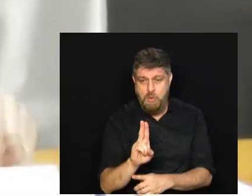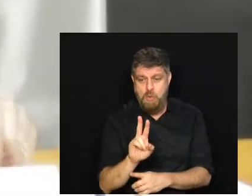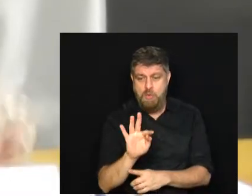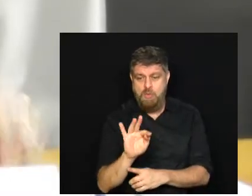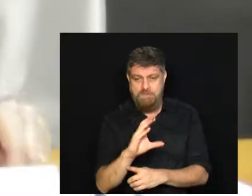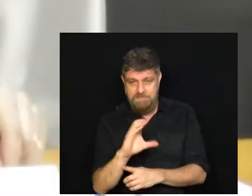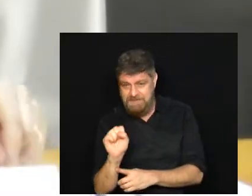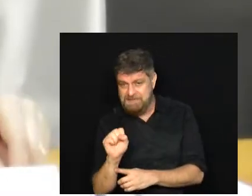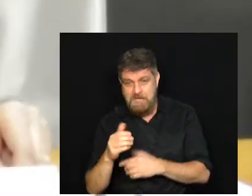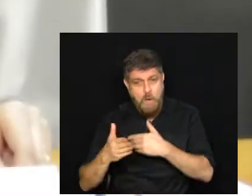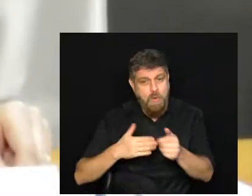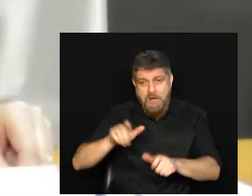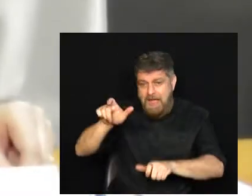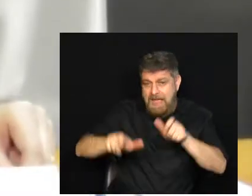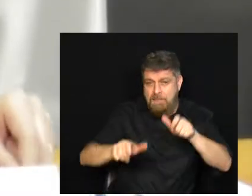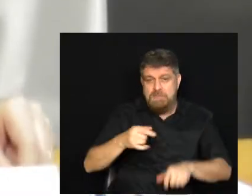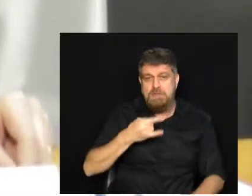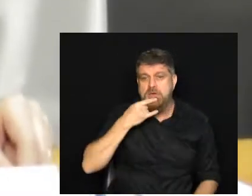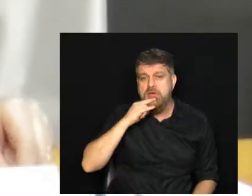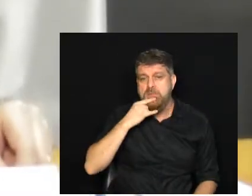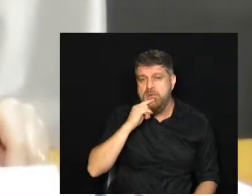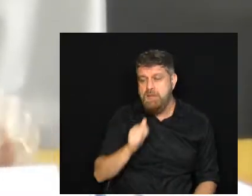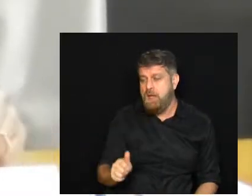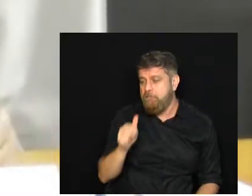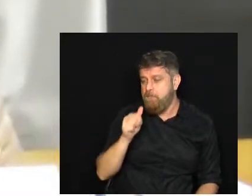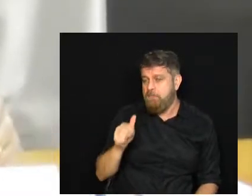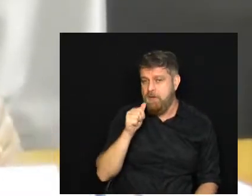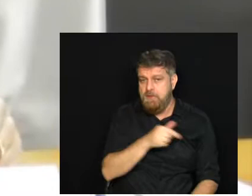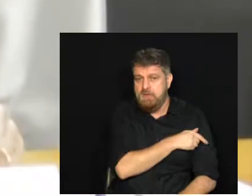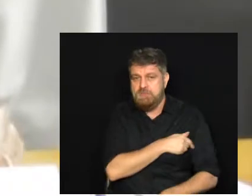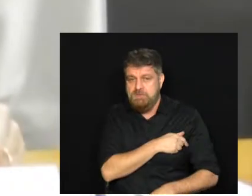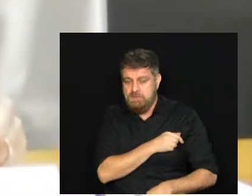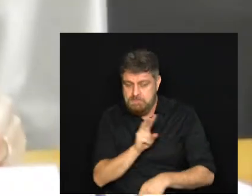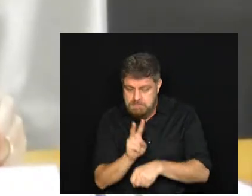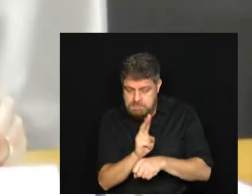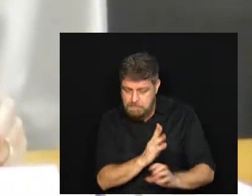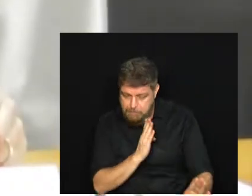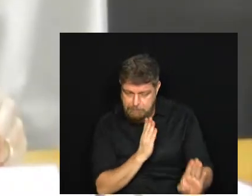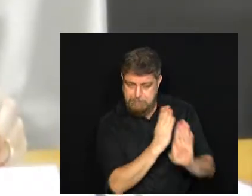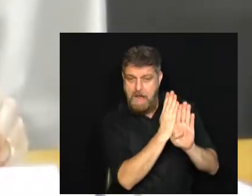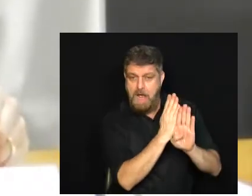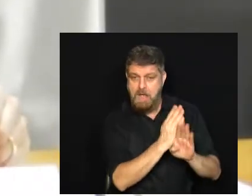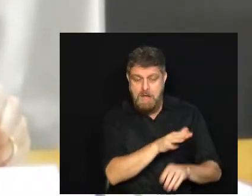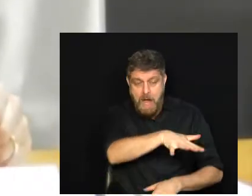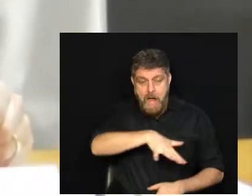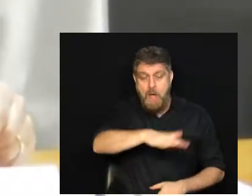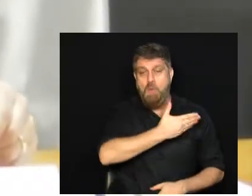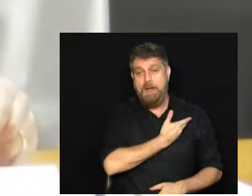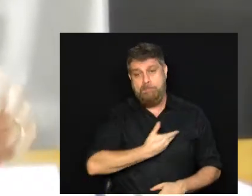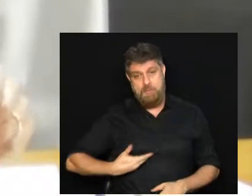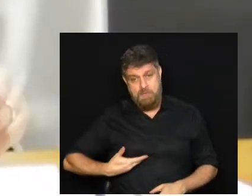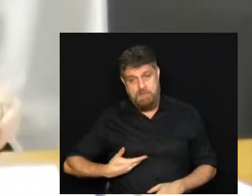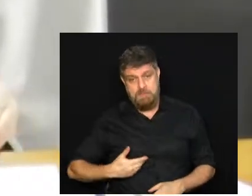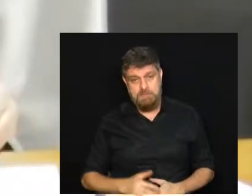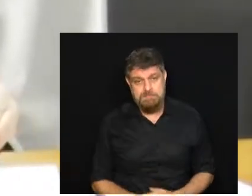e qualquer pessoa que for flagrada pela fiscalização consumindo bebida alcoólica nas vias públicas.